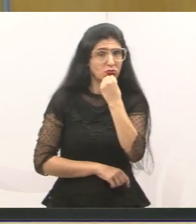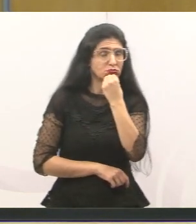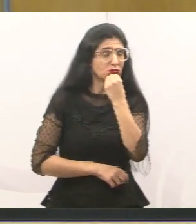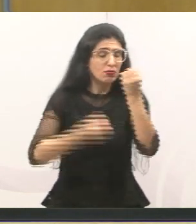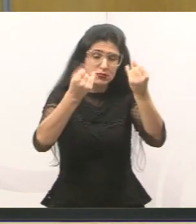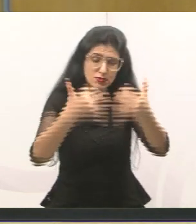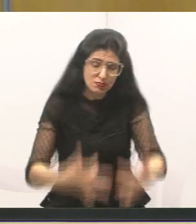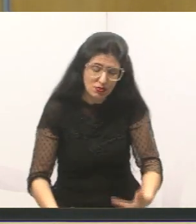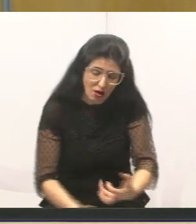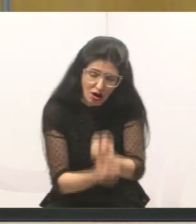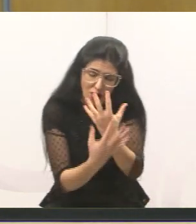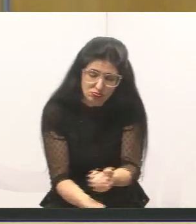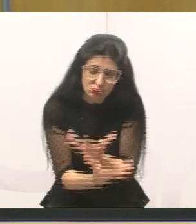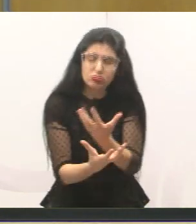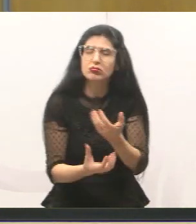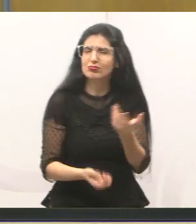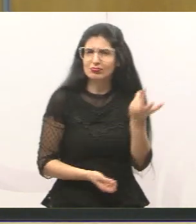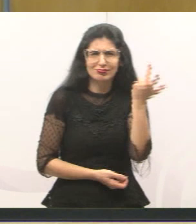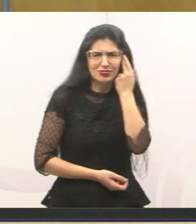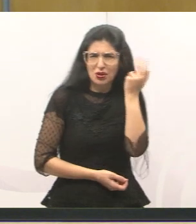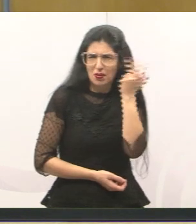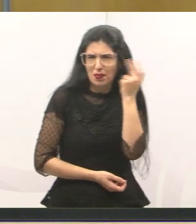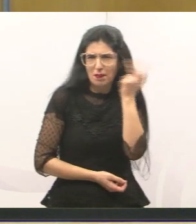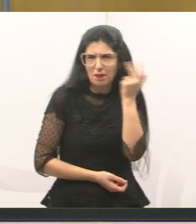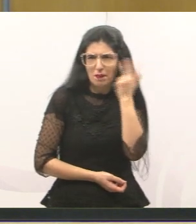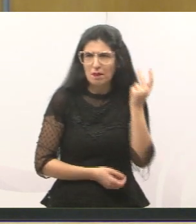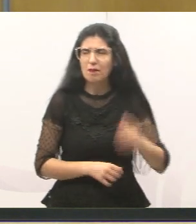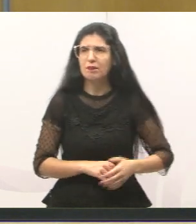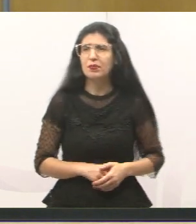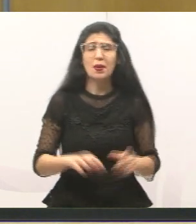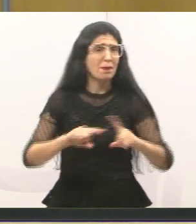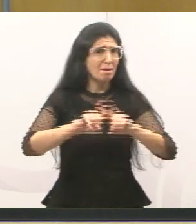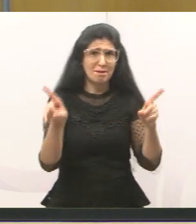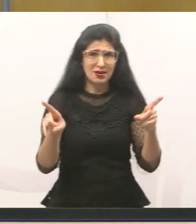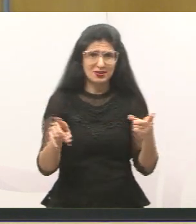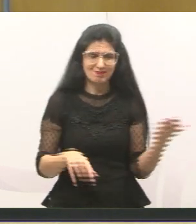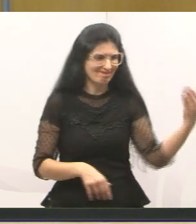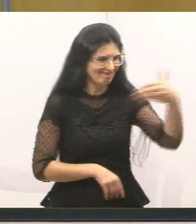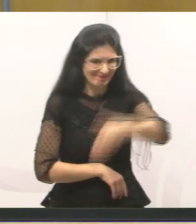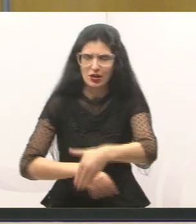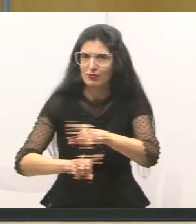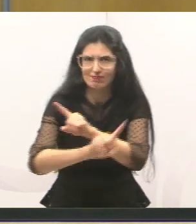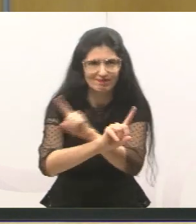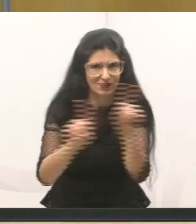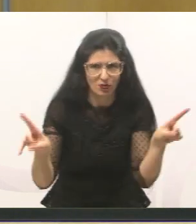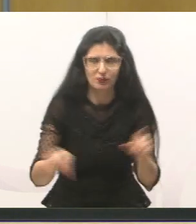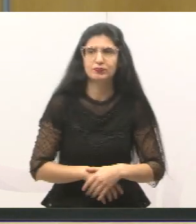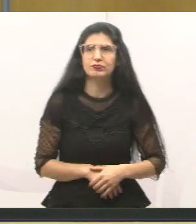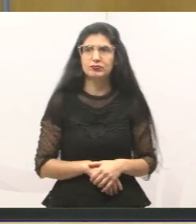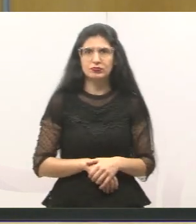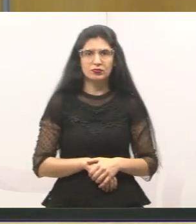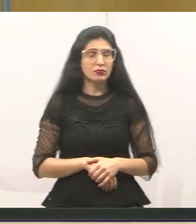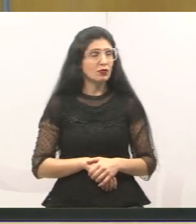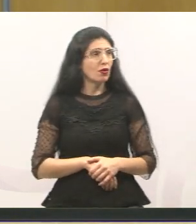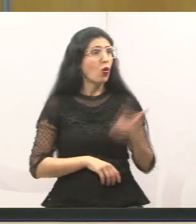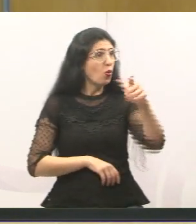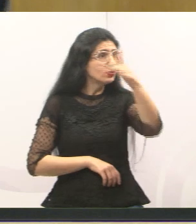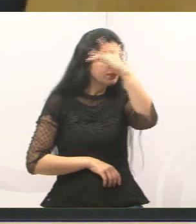oral, direito este de que declinou, visto não ter comparecido a esta casa e nem ter enviado